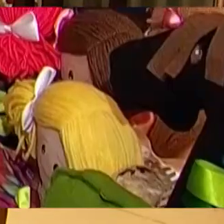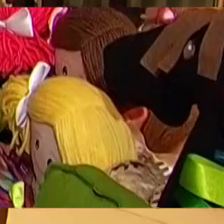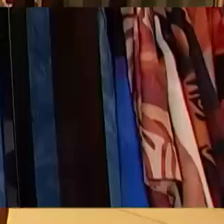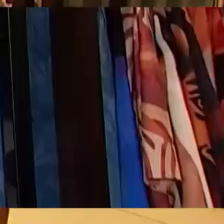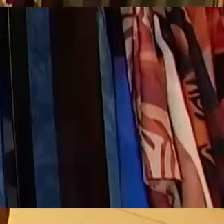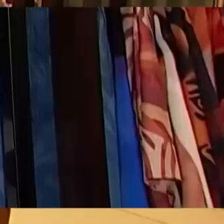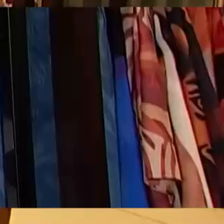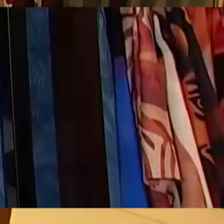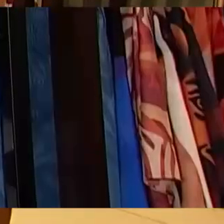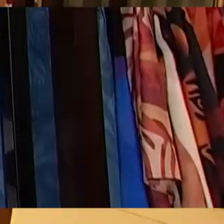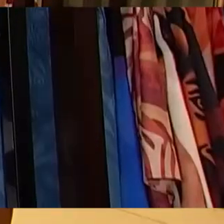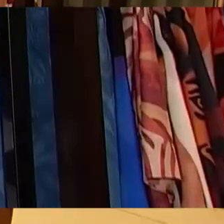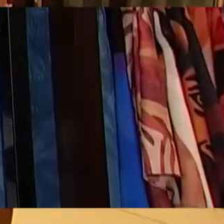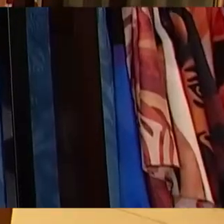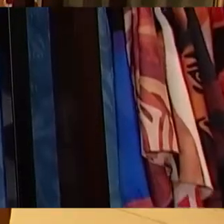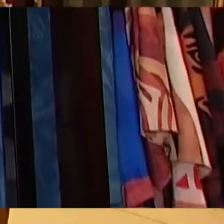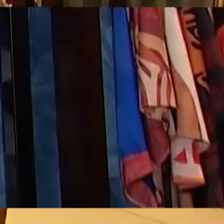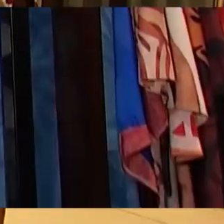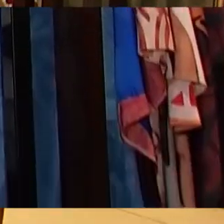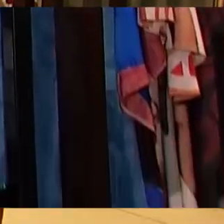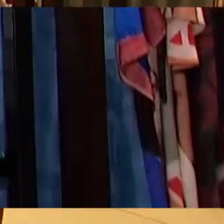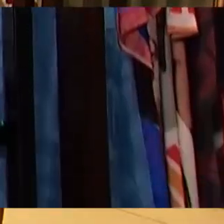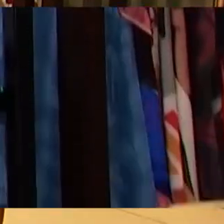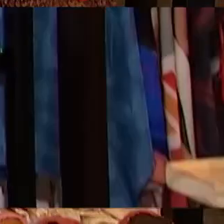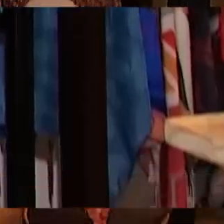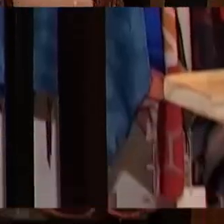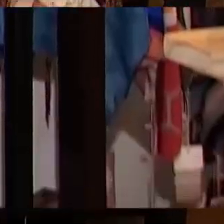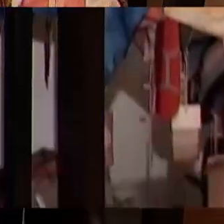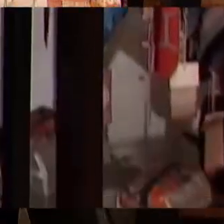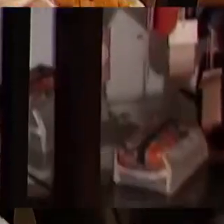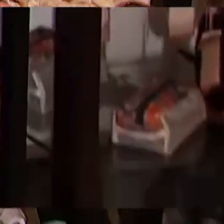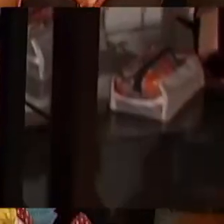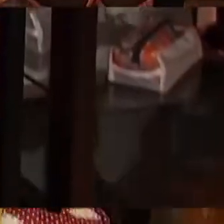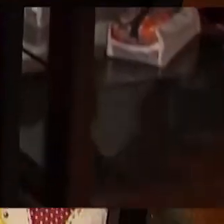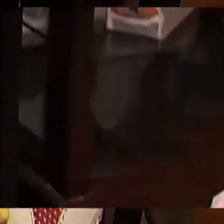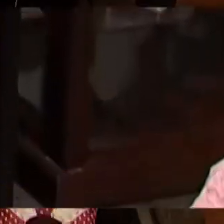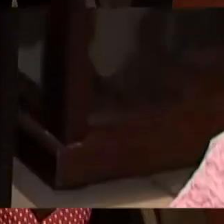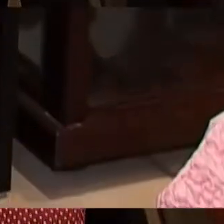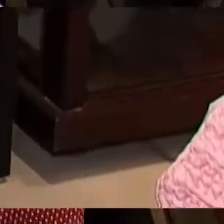você está presenteando. Então, também é um sucesso para quem compra e para quem ganha.